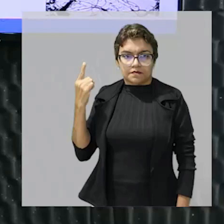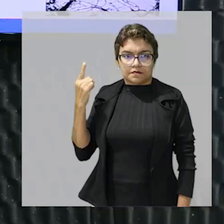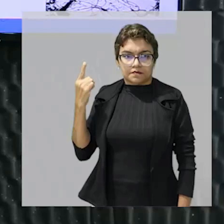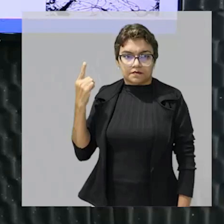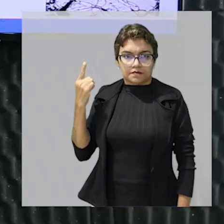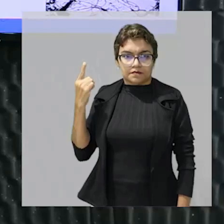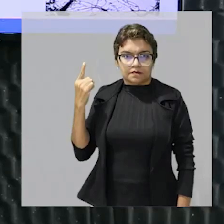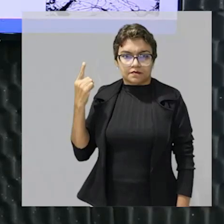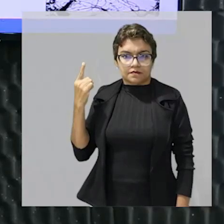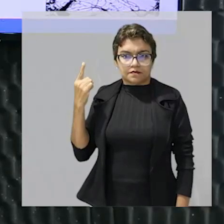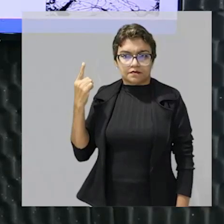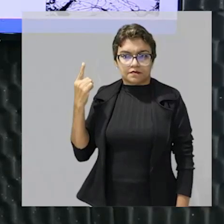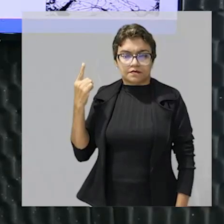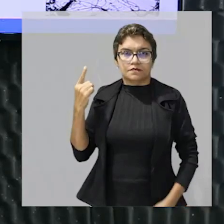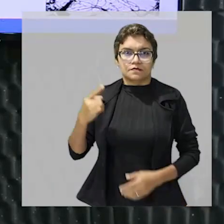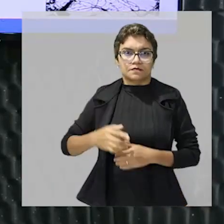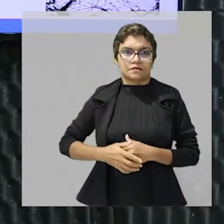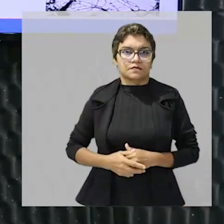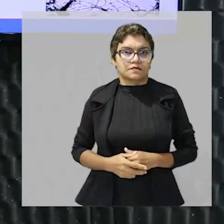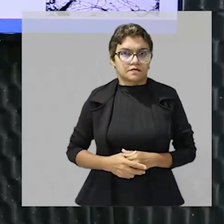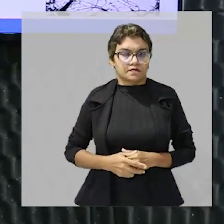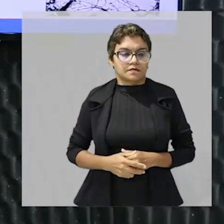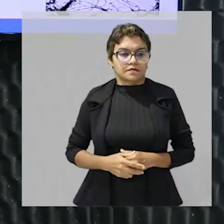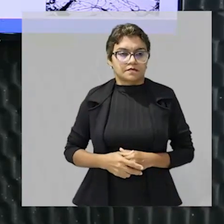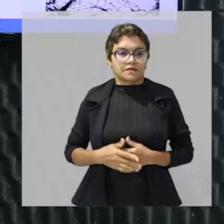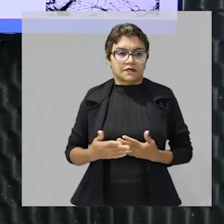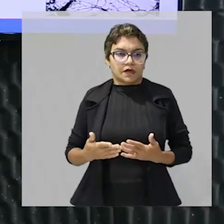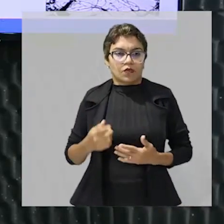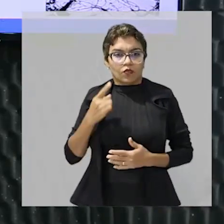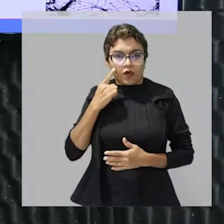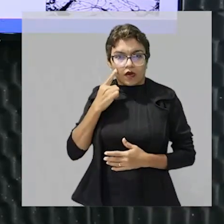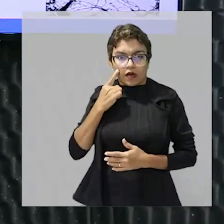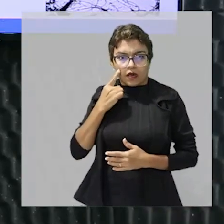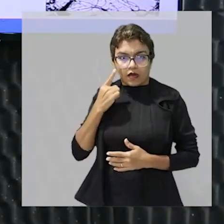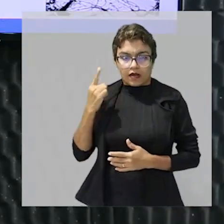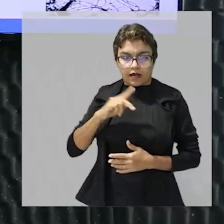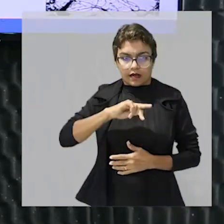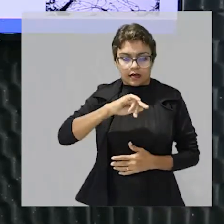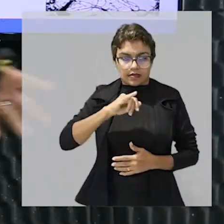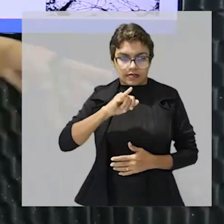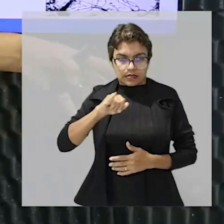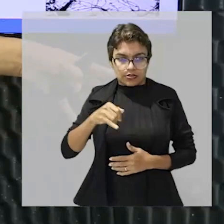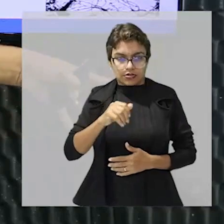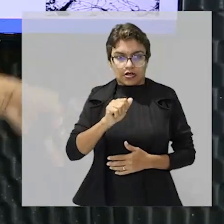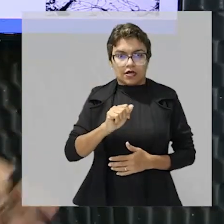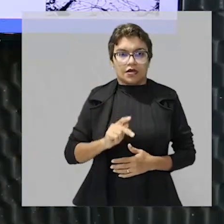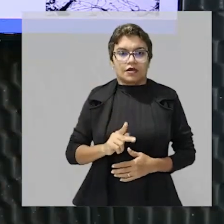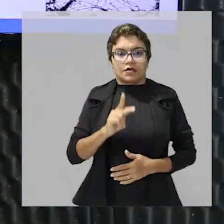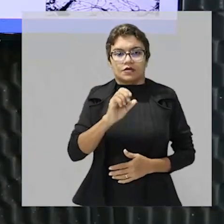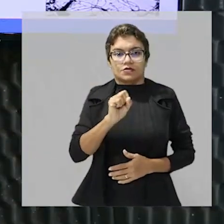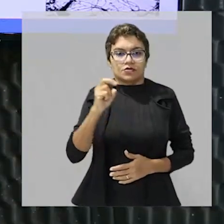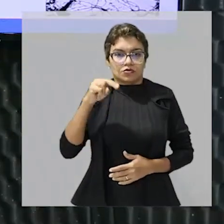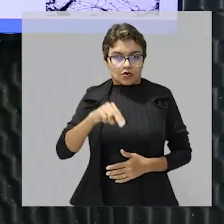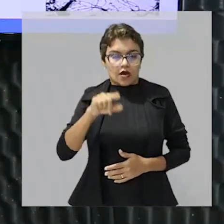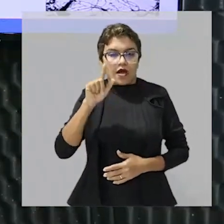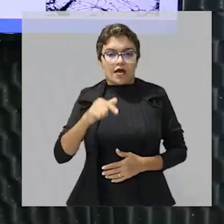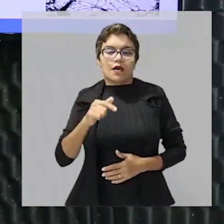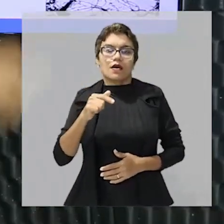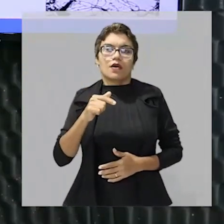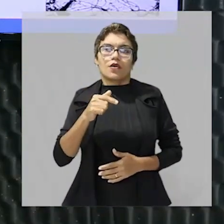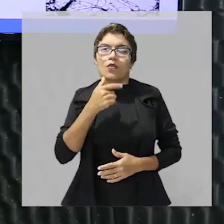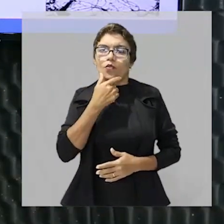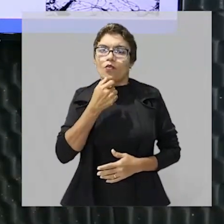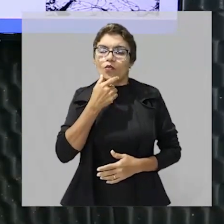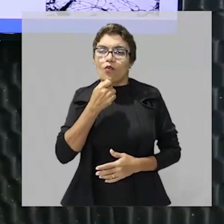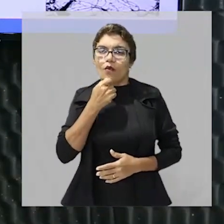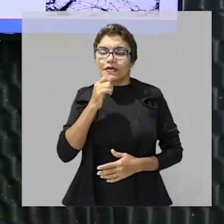seu ateliê por Hans Namuth em 51. Jackson Pollock é um artista americano que ele colocava a tela no chão e pegava a tinta e